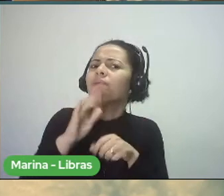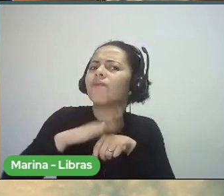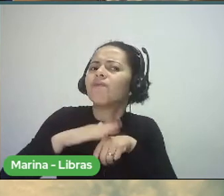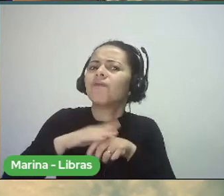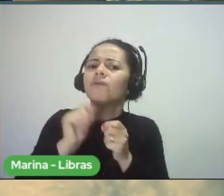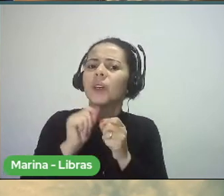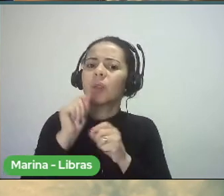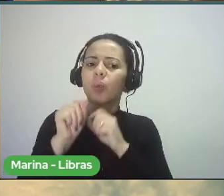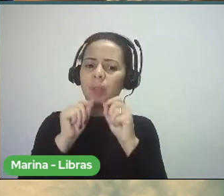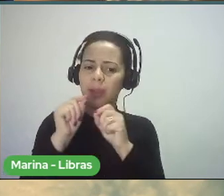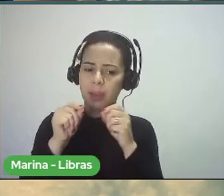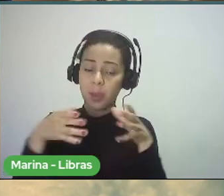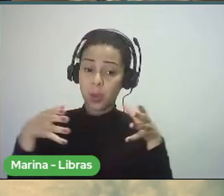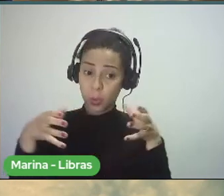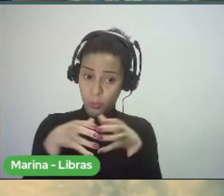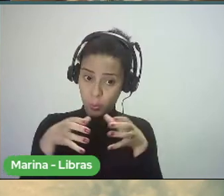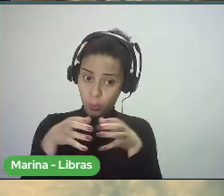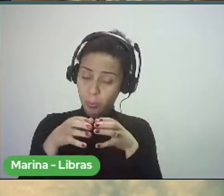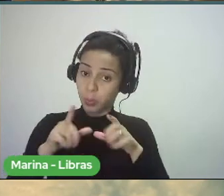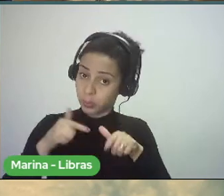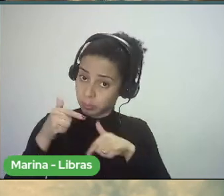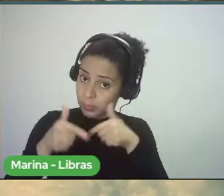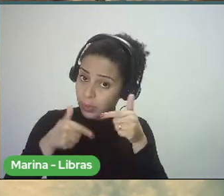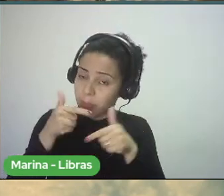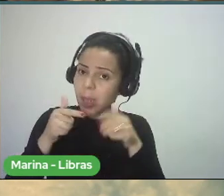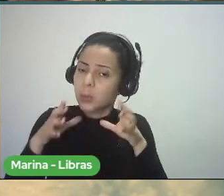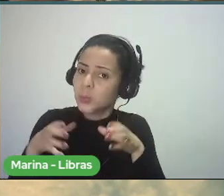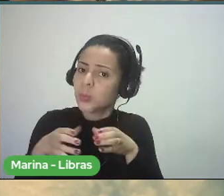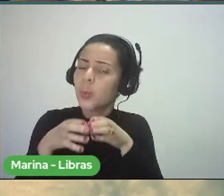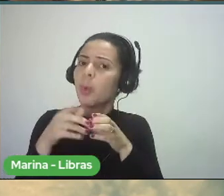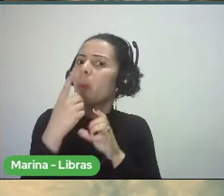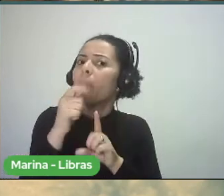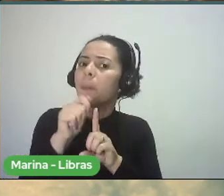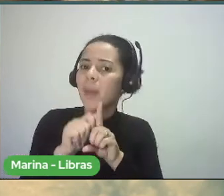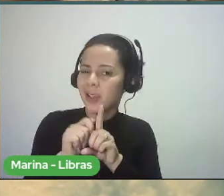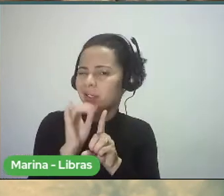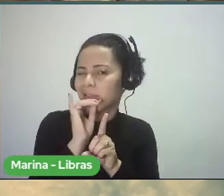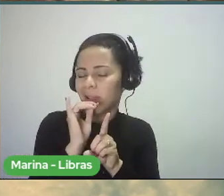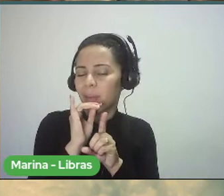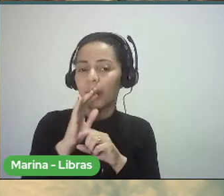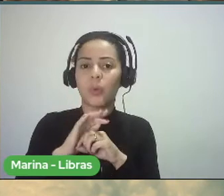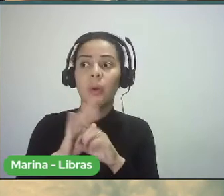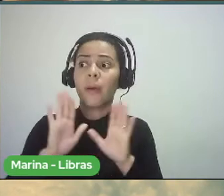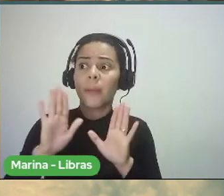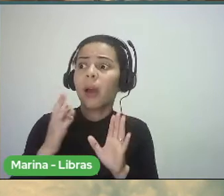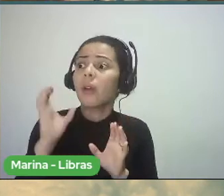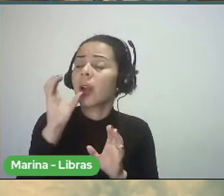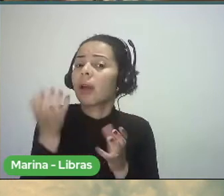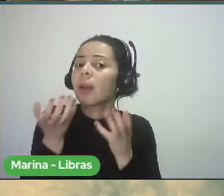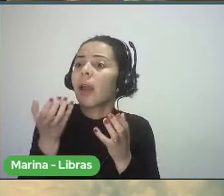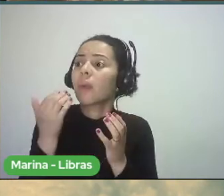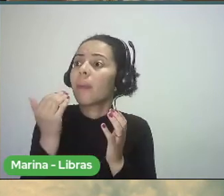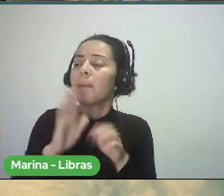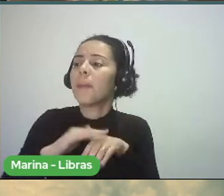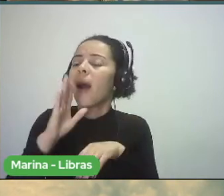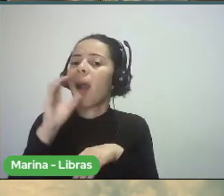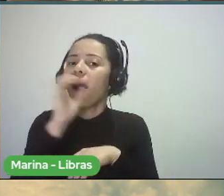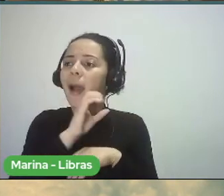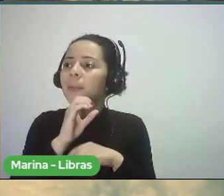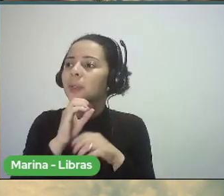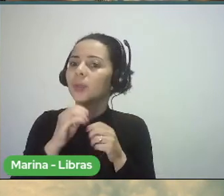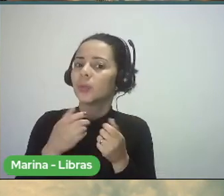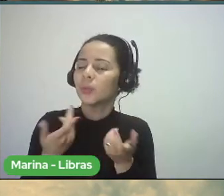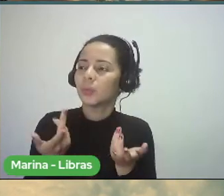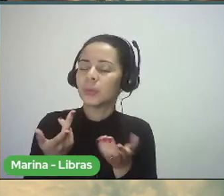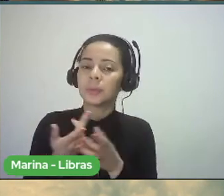time trabalha em cadencias de um mês Poxa mas a gente não feedback mais rápido que pouco a próximo passo que a gente consegue fazer para encurtar esse